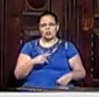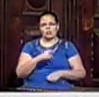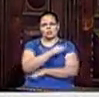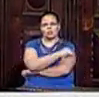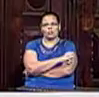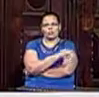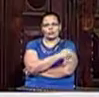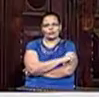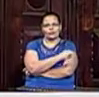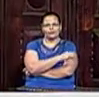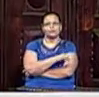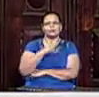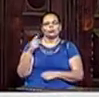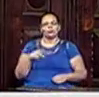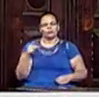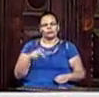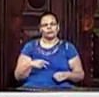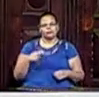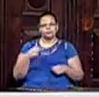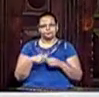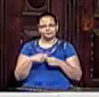entrega, o petróleo,